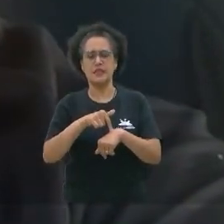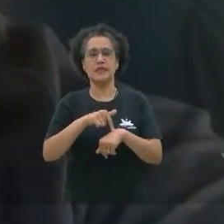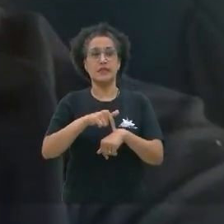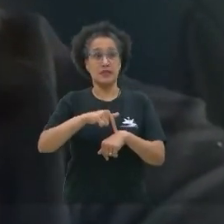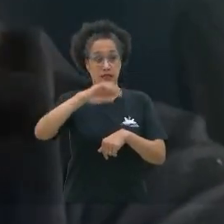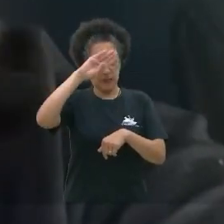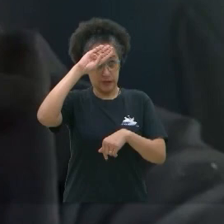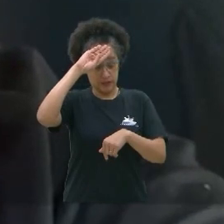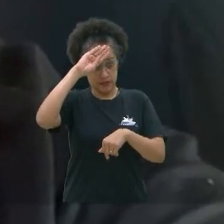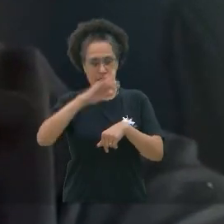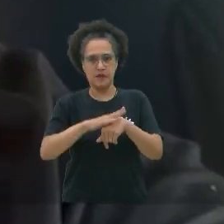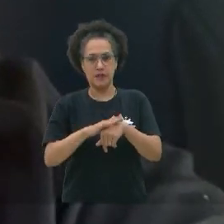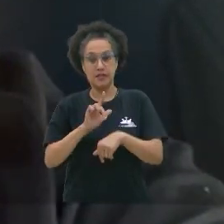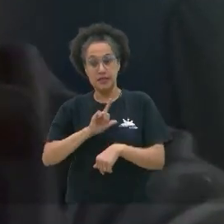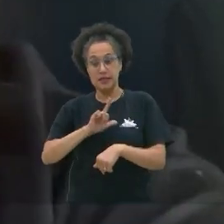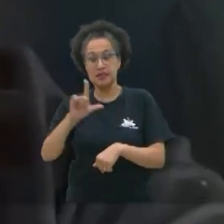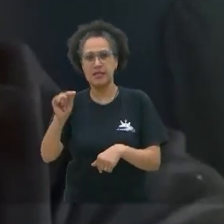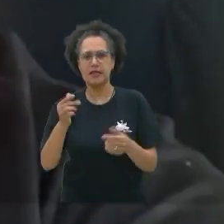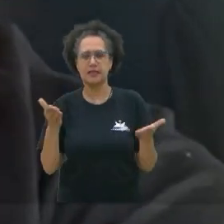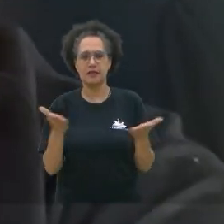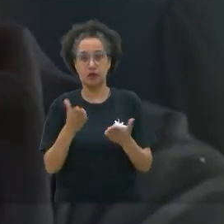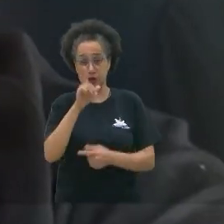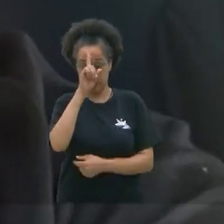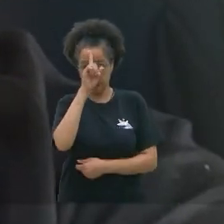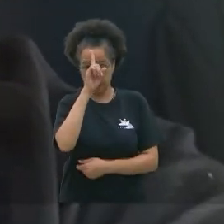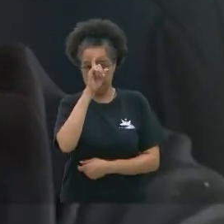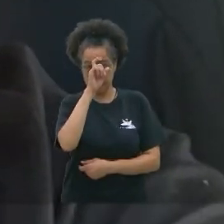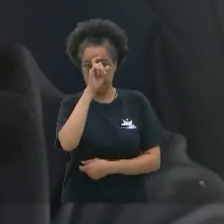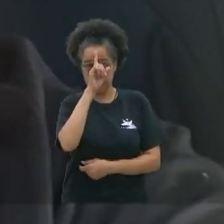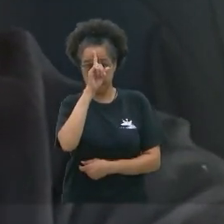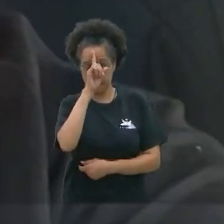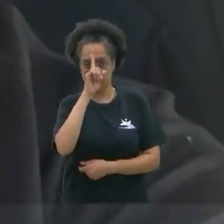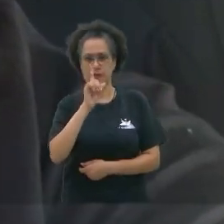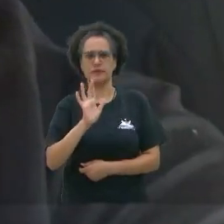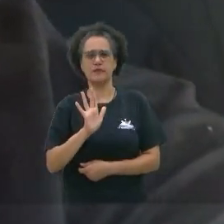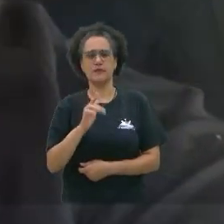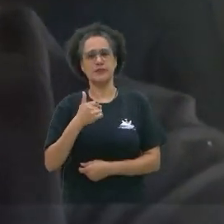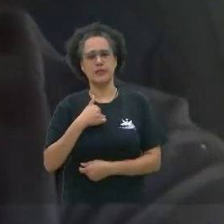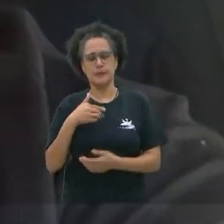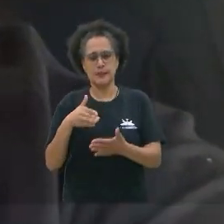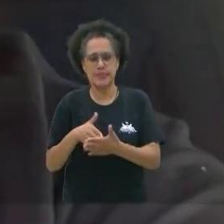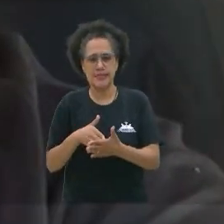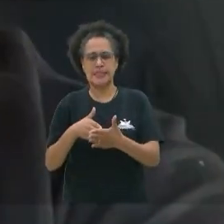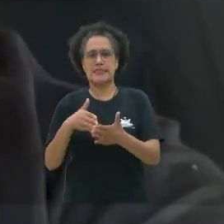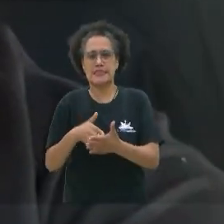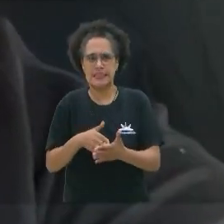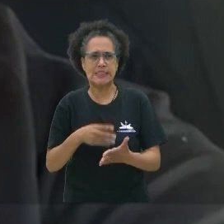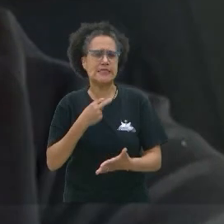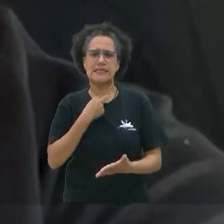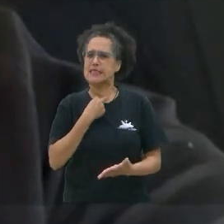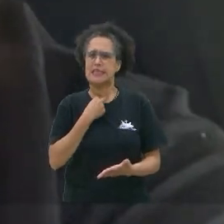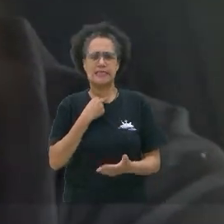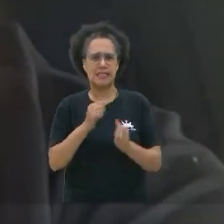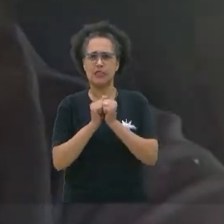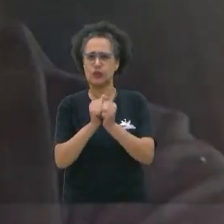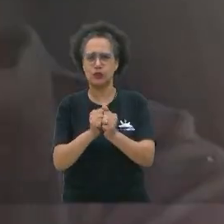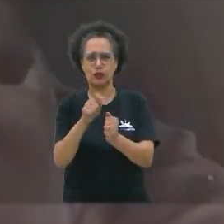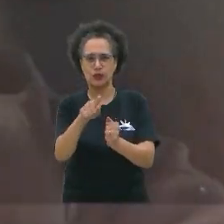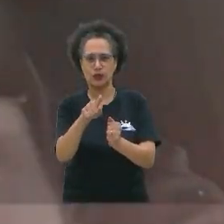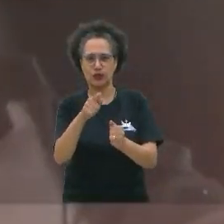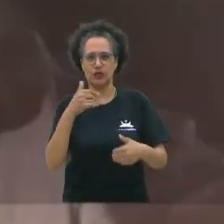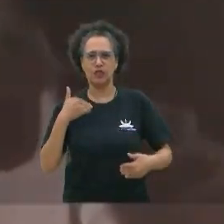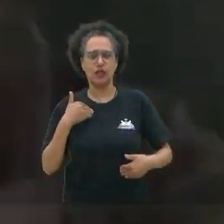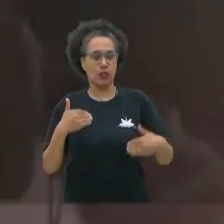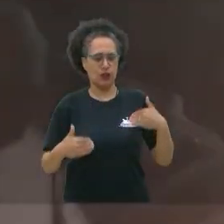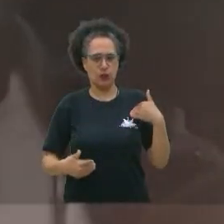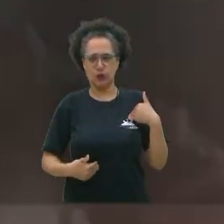exames, inclusive estou saindo agora do hospital, então fui impedido de estar aí com vocês, mas só fisicamente. Nós